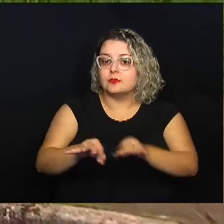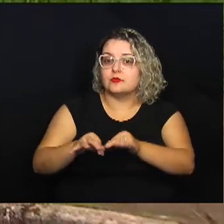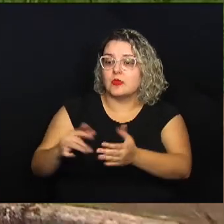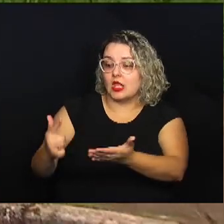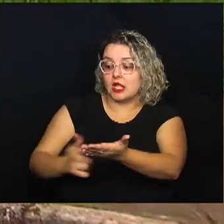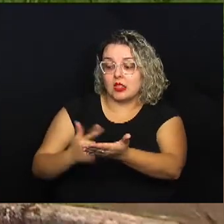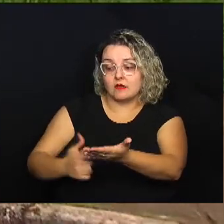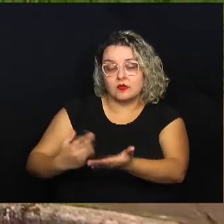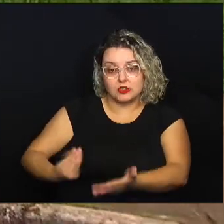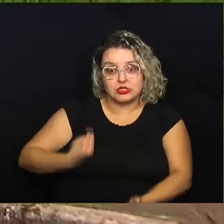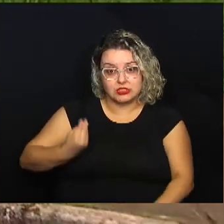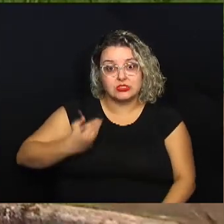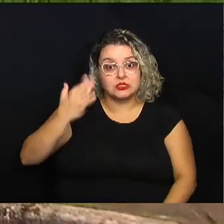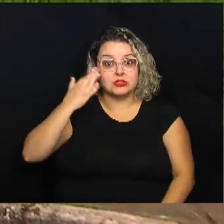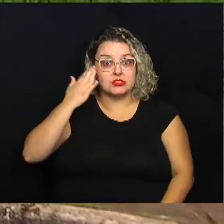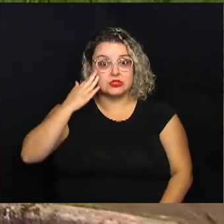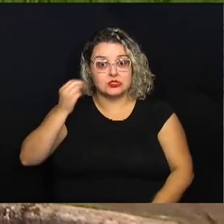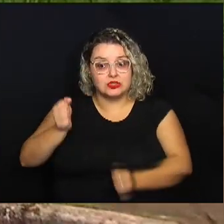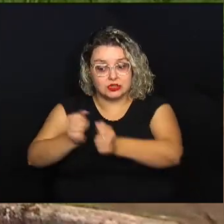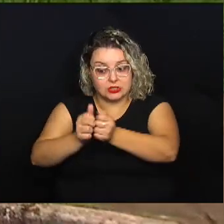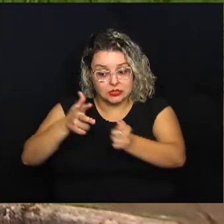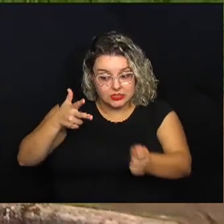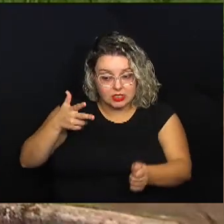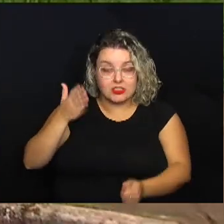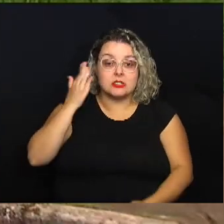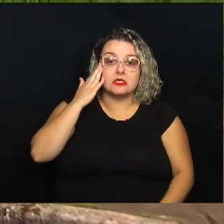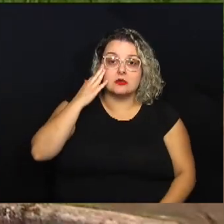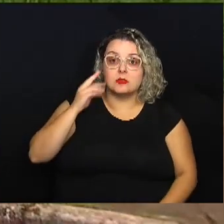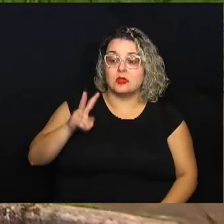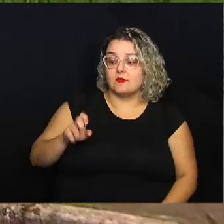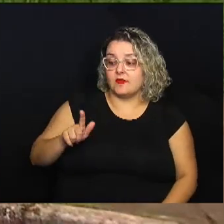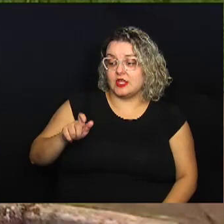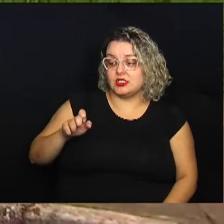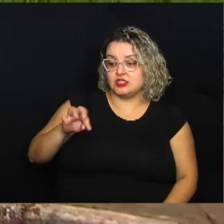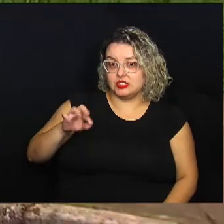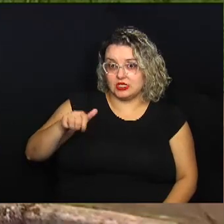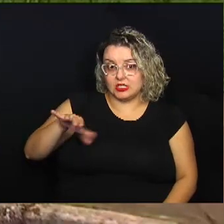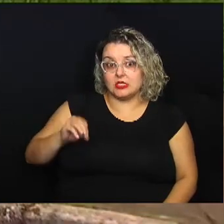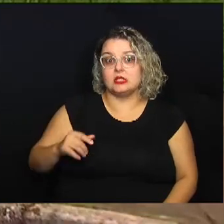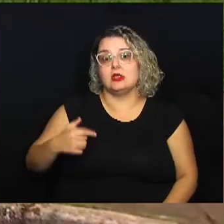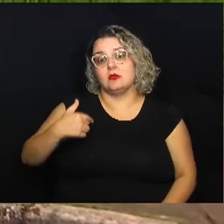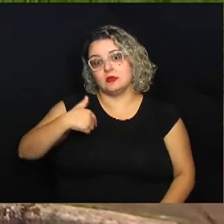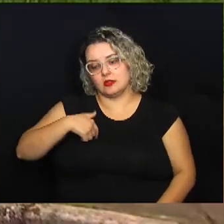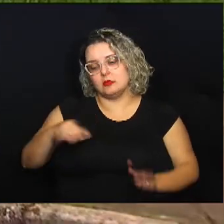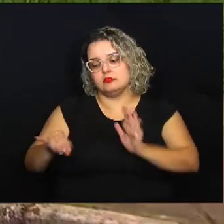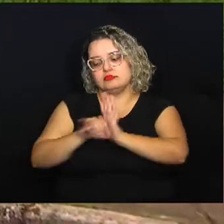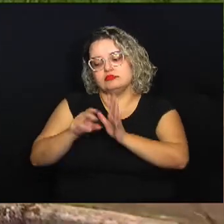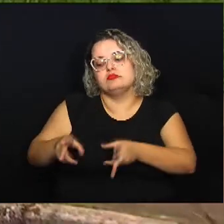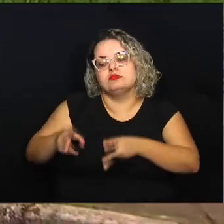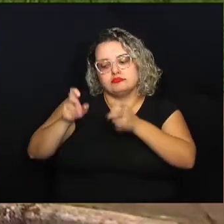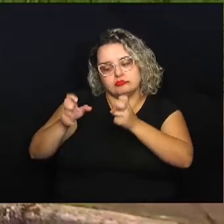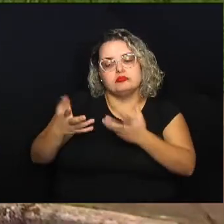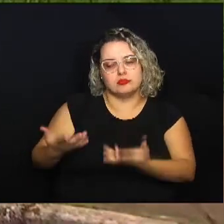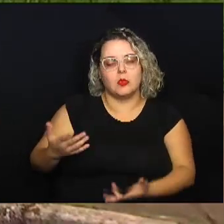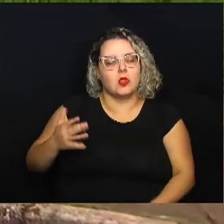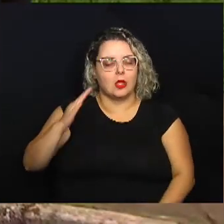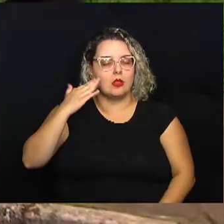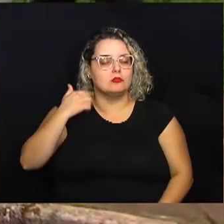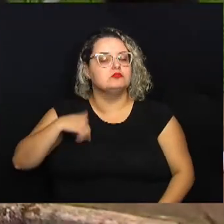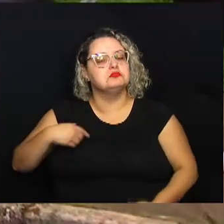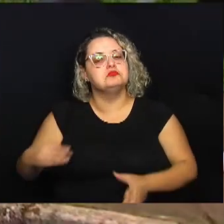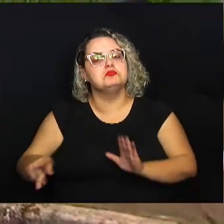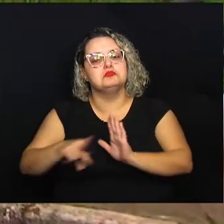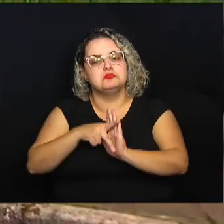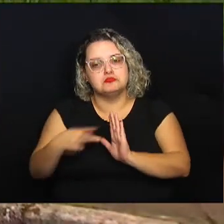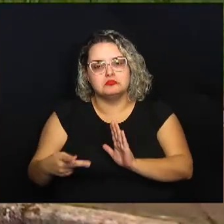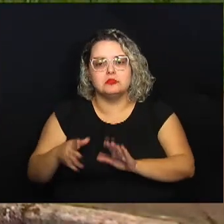Vivos, Saberes Indígenas e Saberes Vegetais, na qual eu me identifico. Então, a partir desse projeto, eu me colaboro